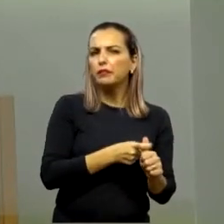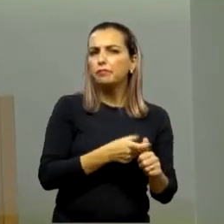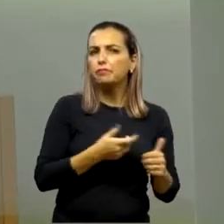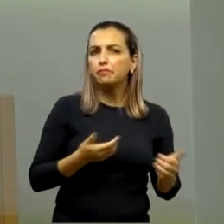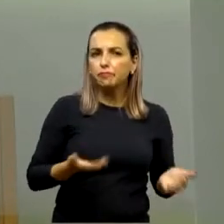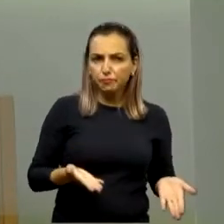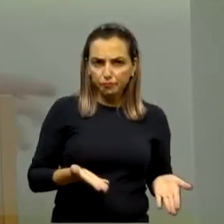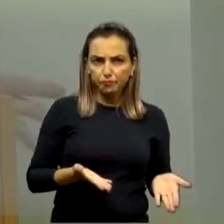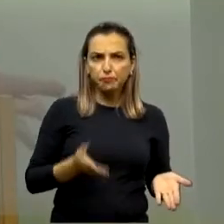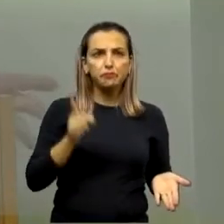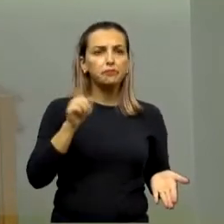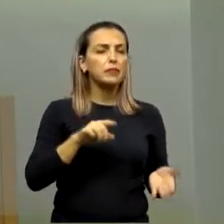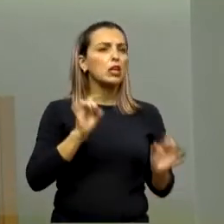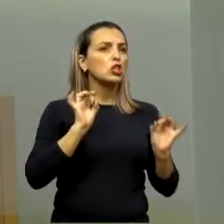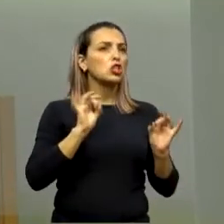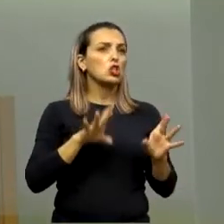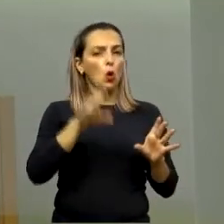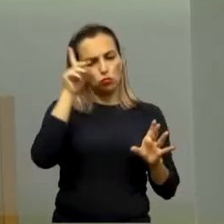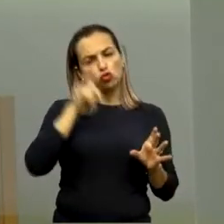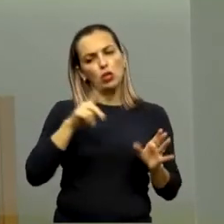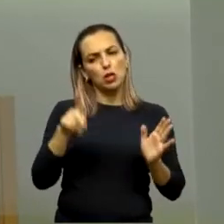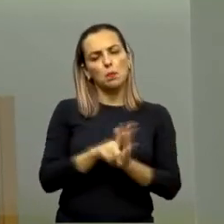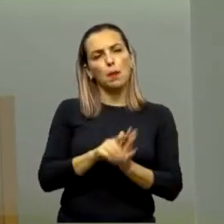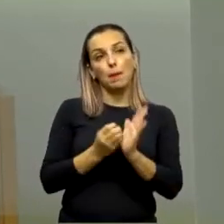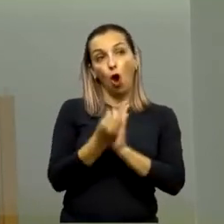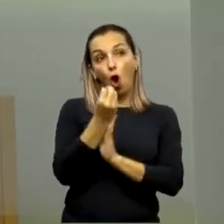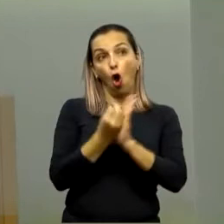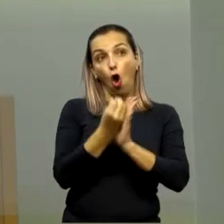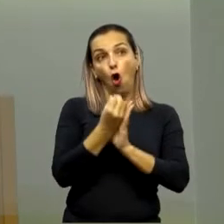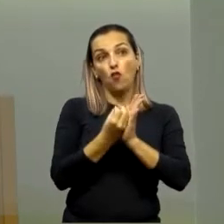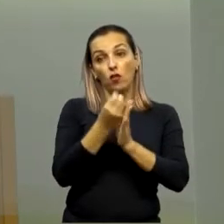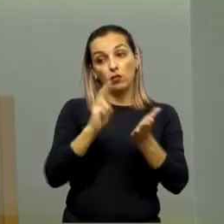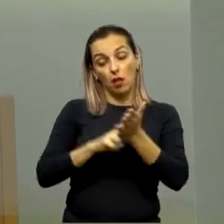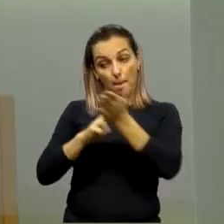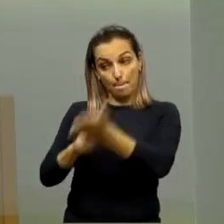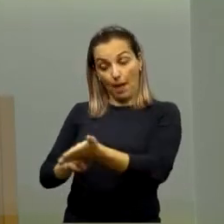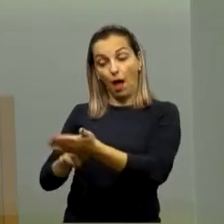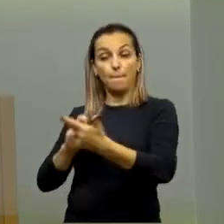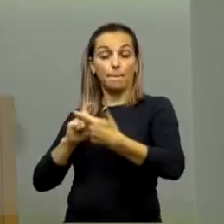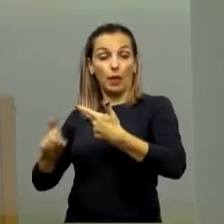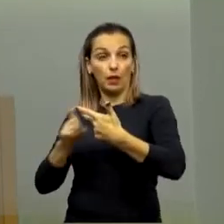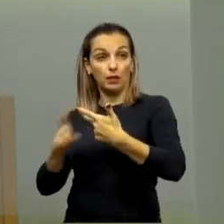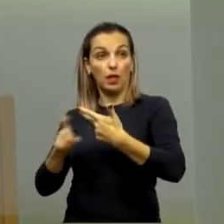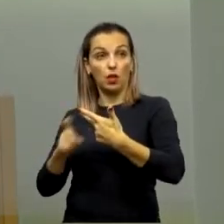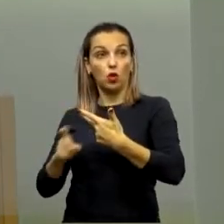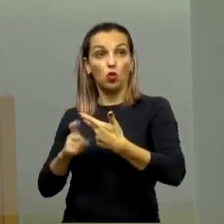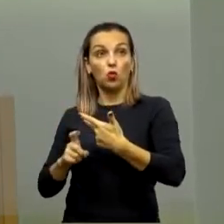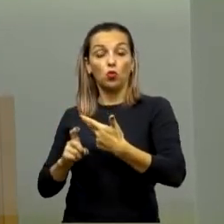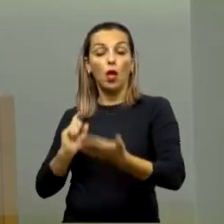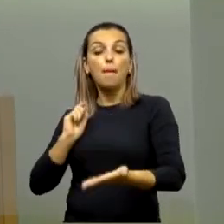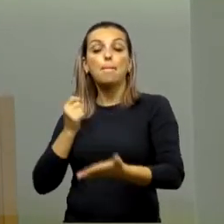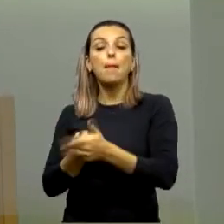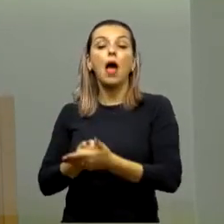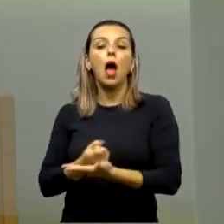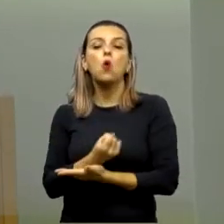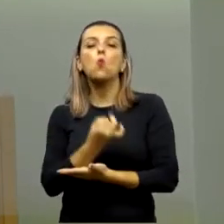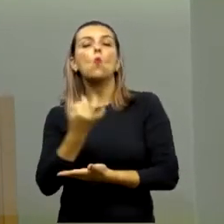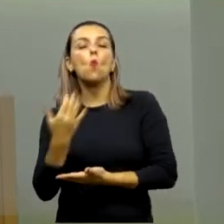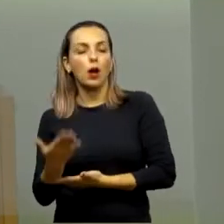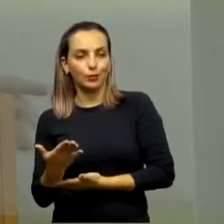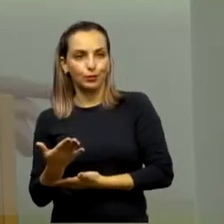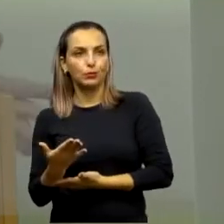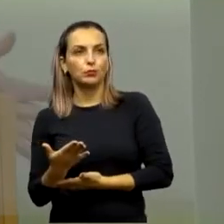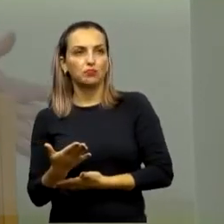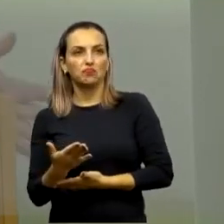ele fazer é direito dele faz um ofício dizendo para prefeitura quanto está sendo pago de